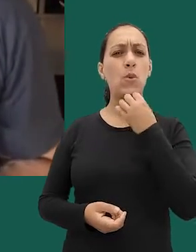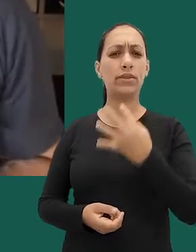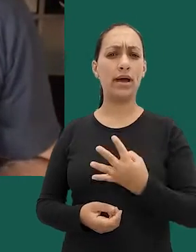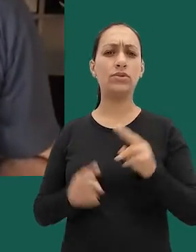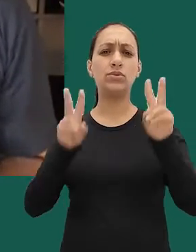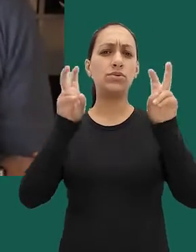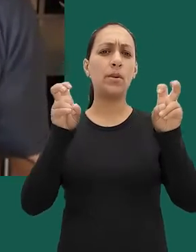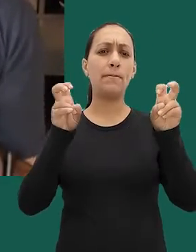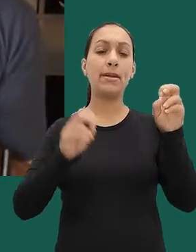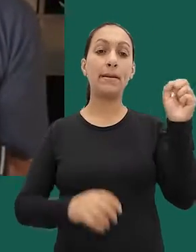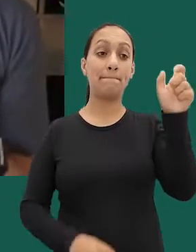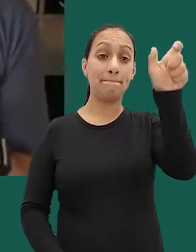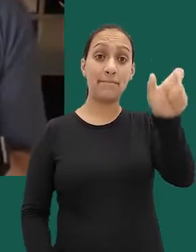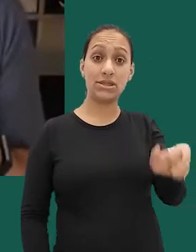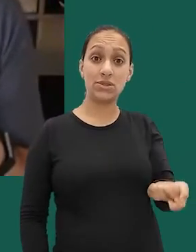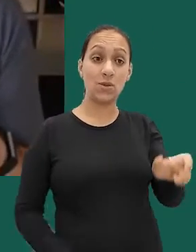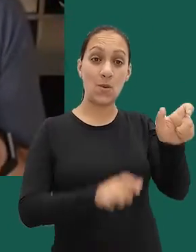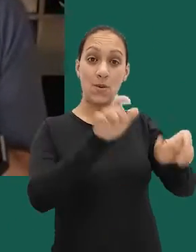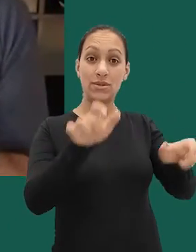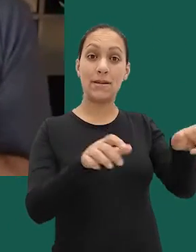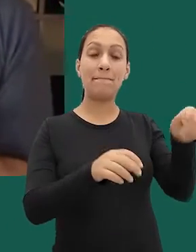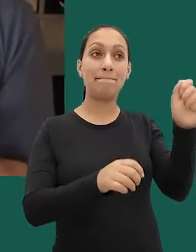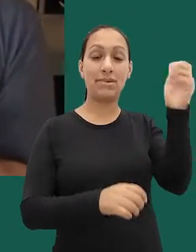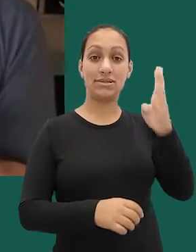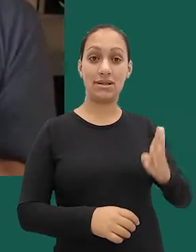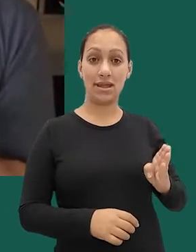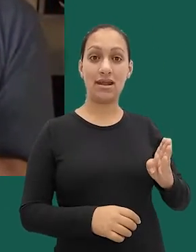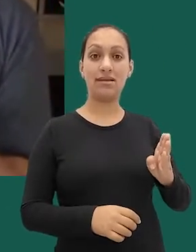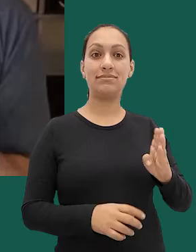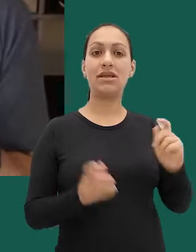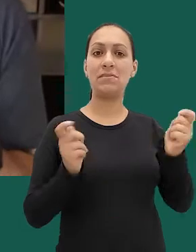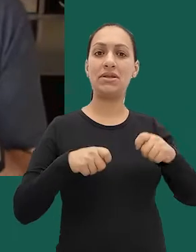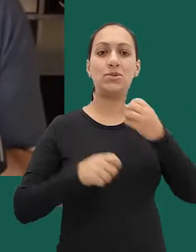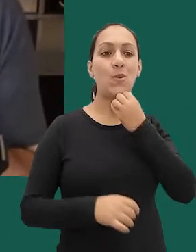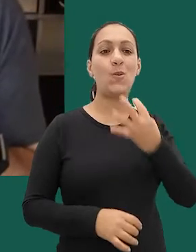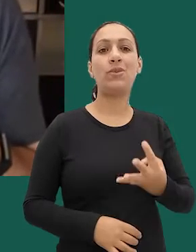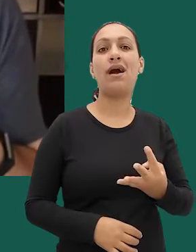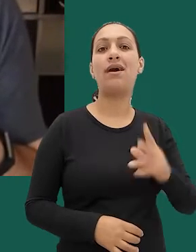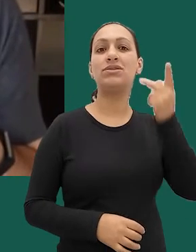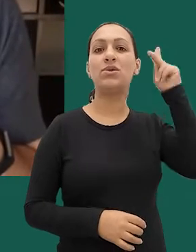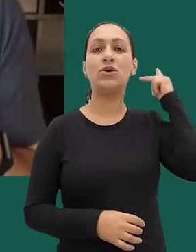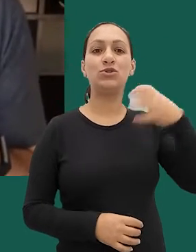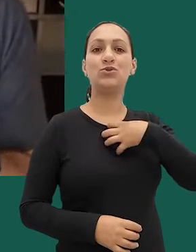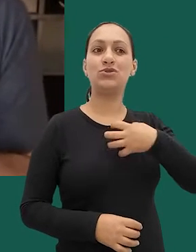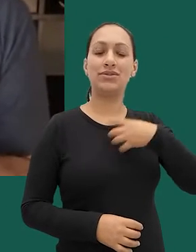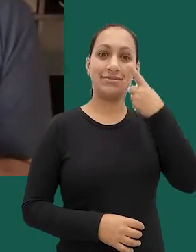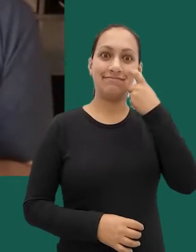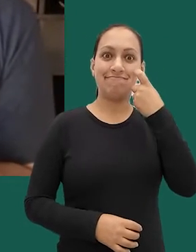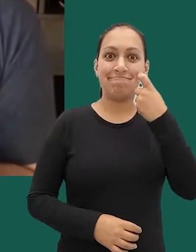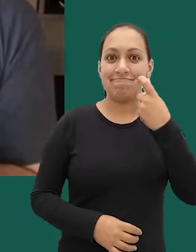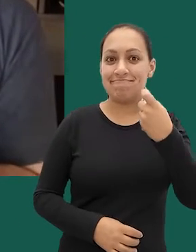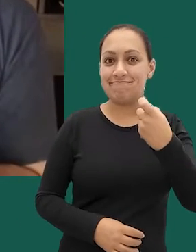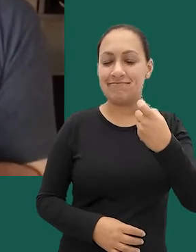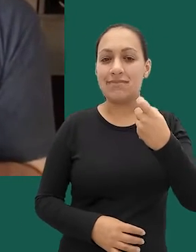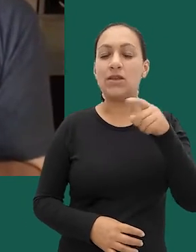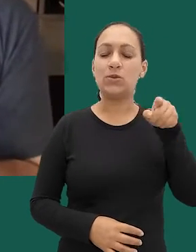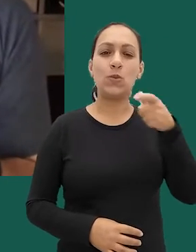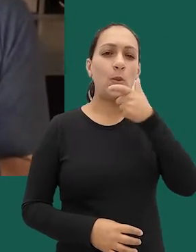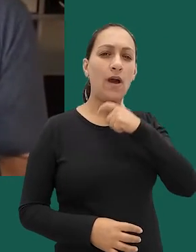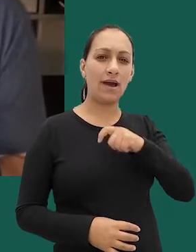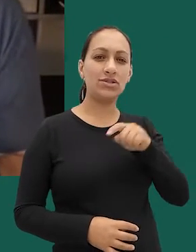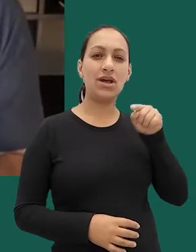ter uma capacidade maior de contar a sua história de uma forma interessante, assim. Tu acha que esse ponto